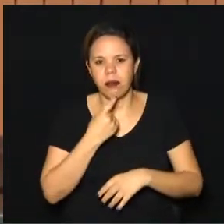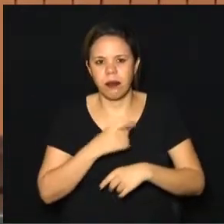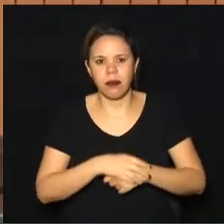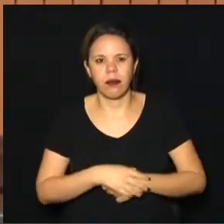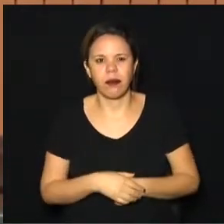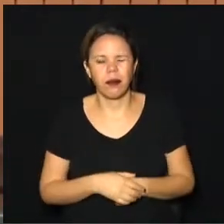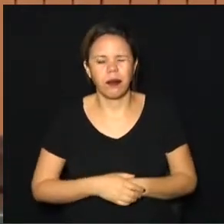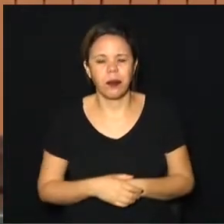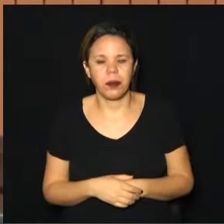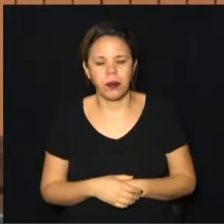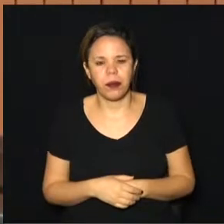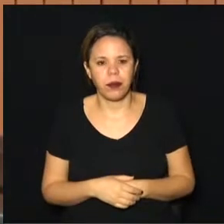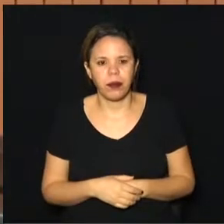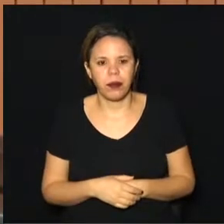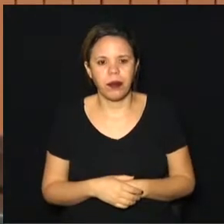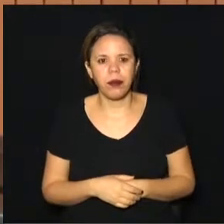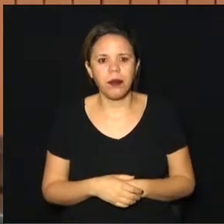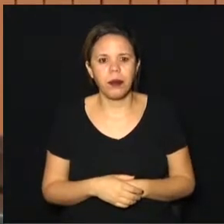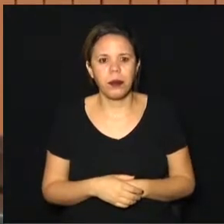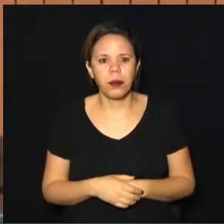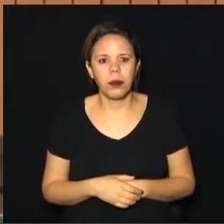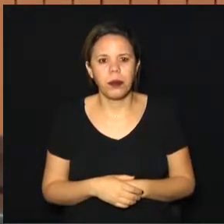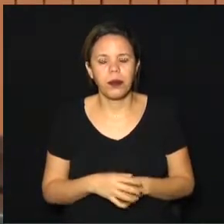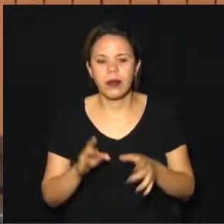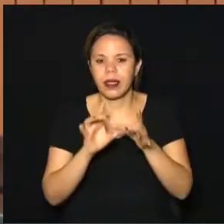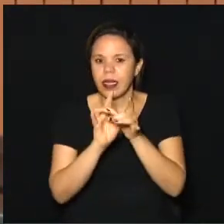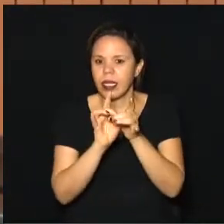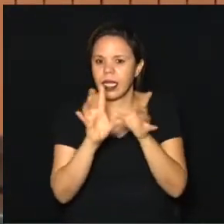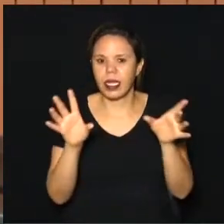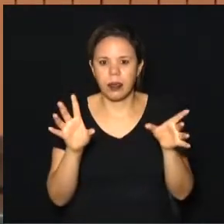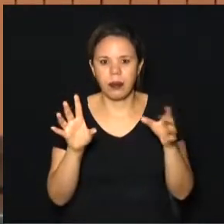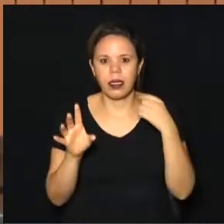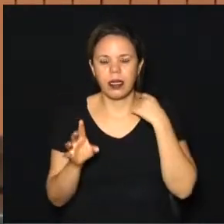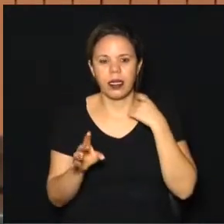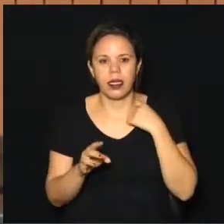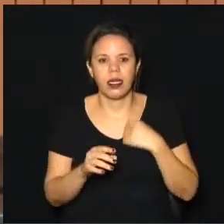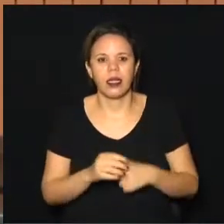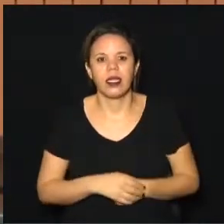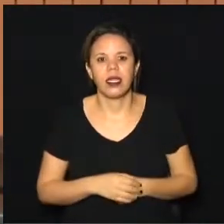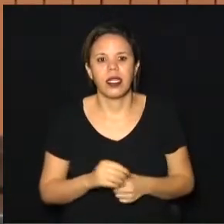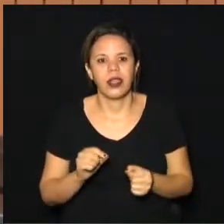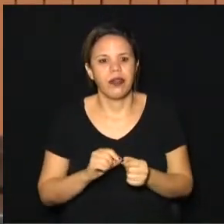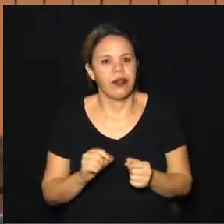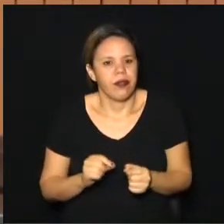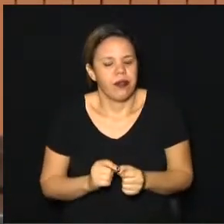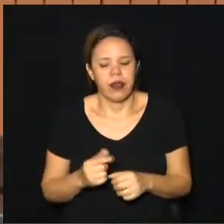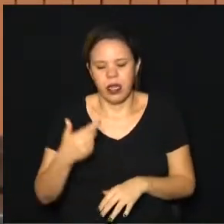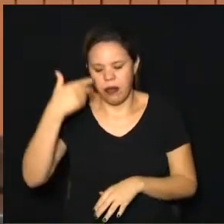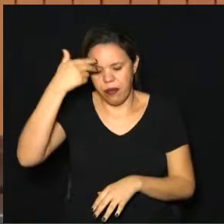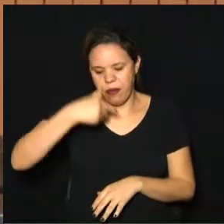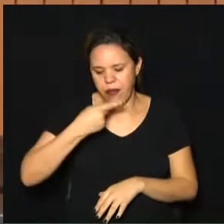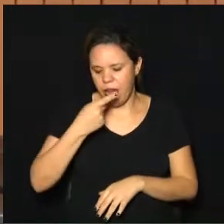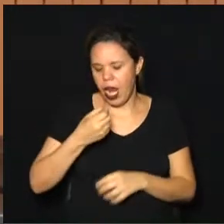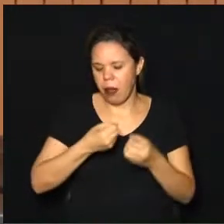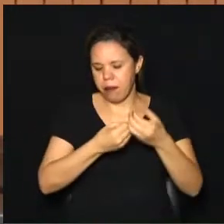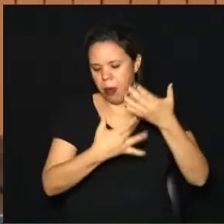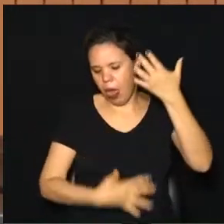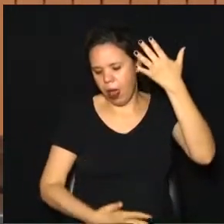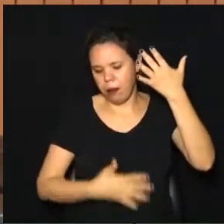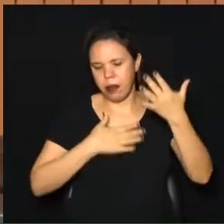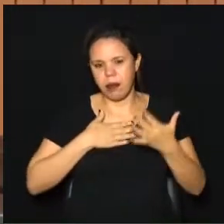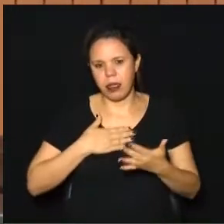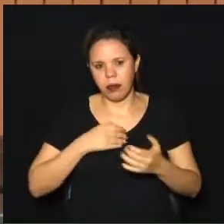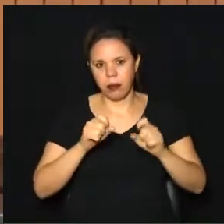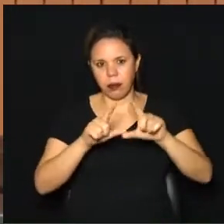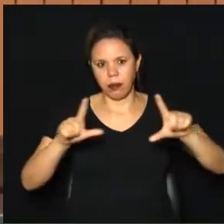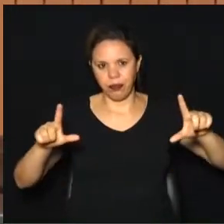Bom, vou tomar a liberdade também de não fazer apresentações a meu respeito. No slide que a gente